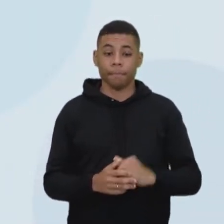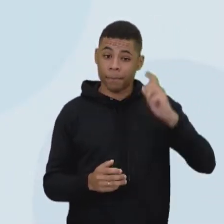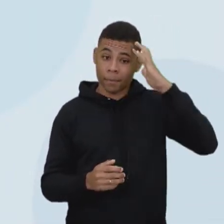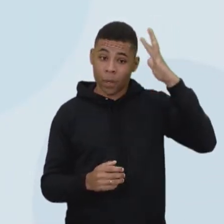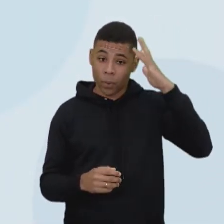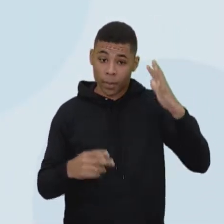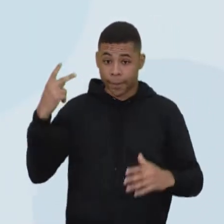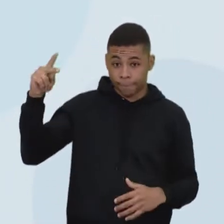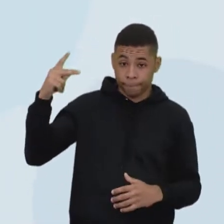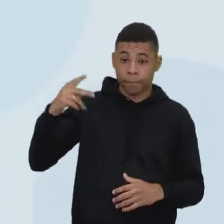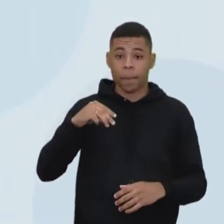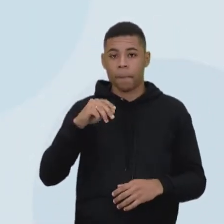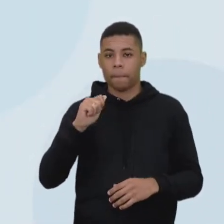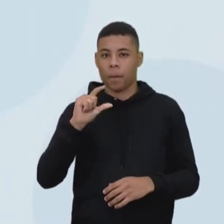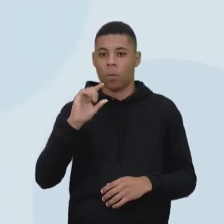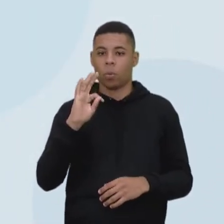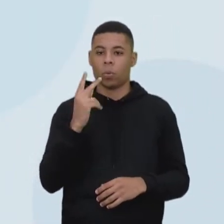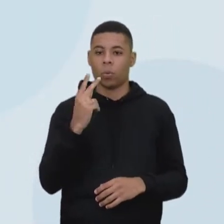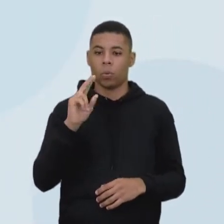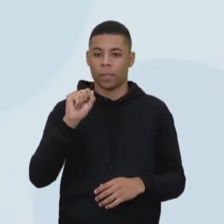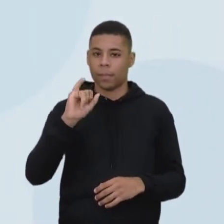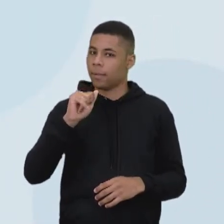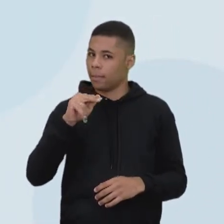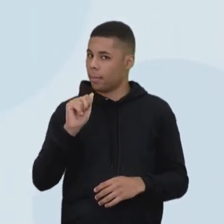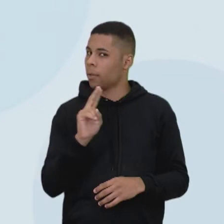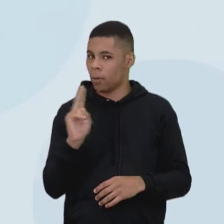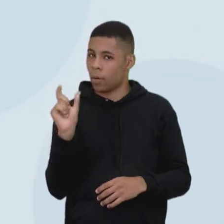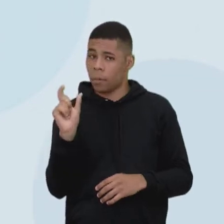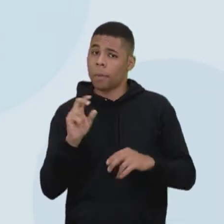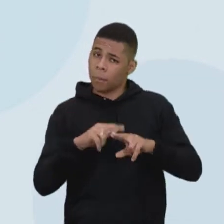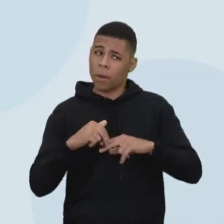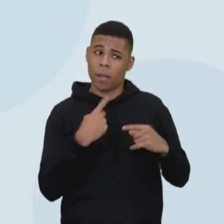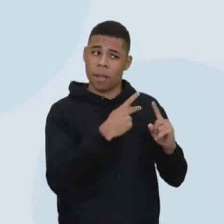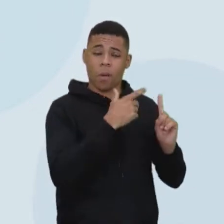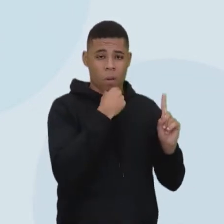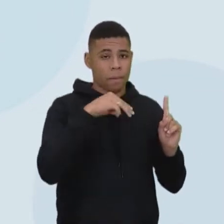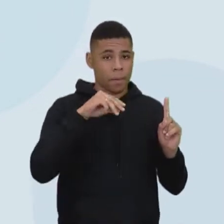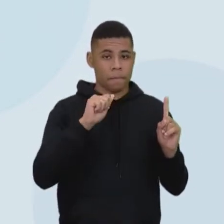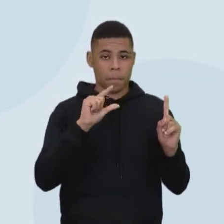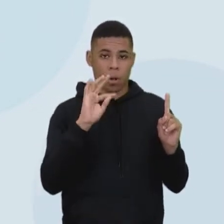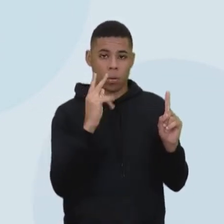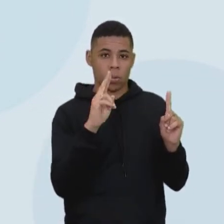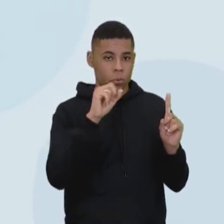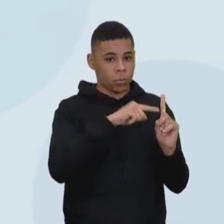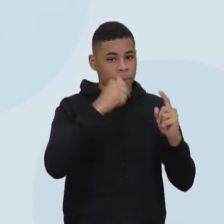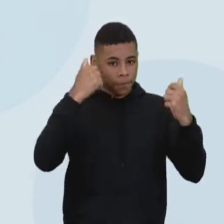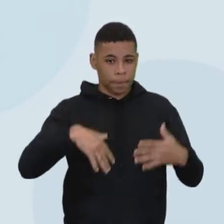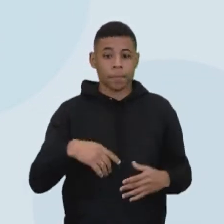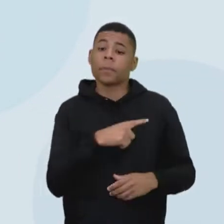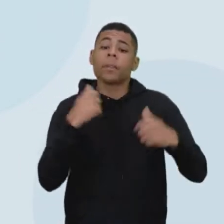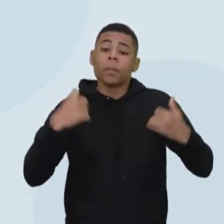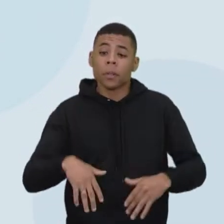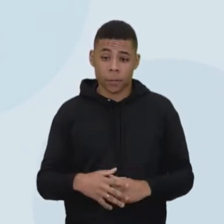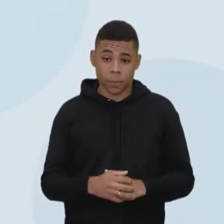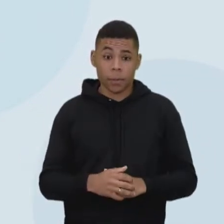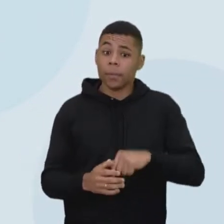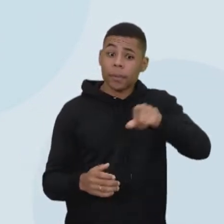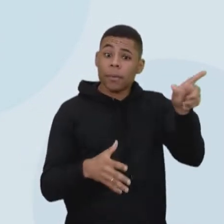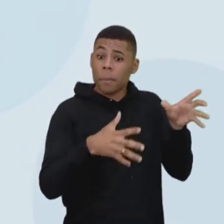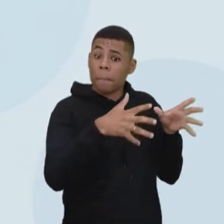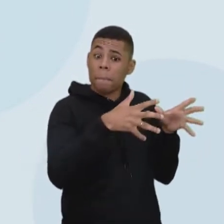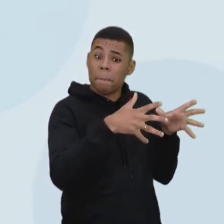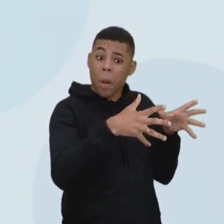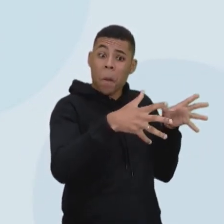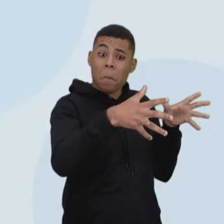lá, ó. Para Malthus, a produção de alimentos crescia de forma aritmética, enquanto o